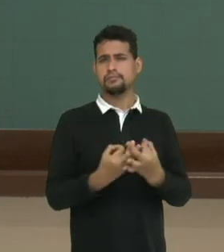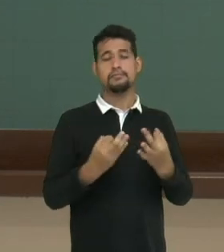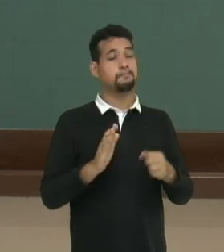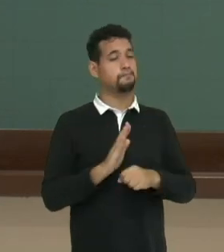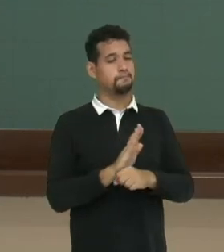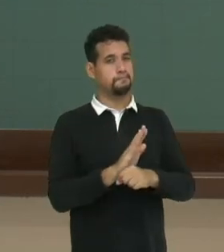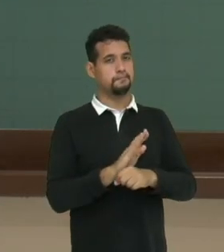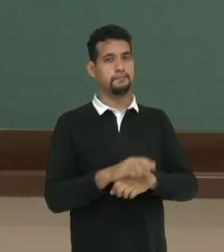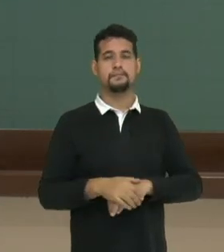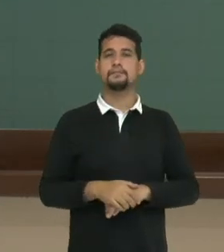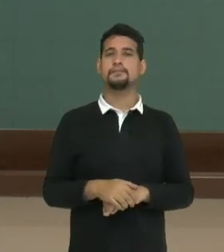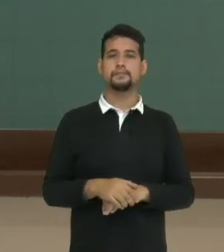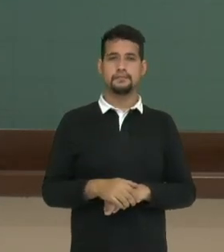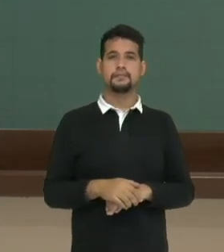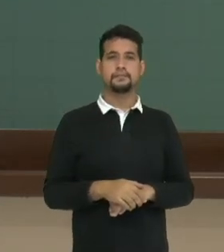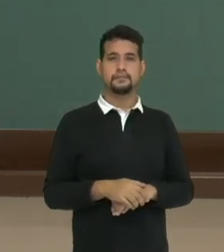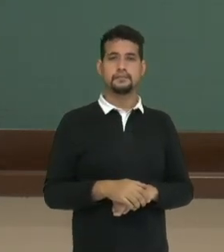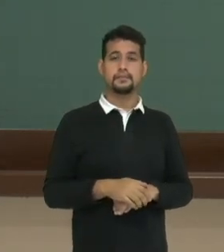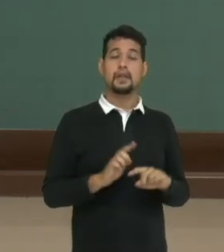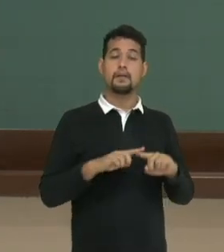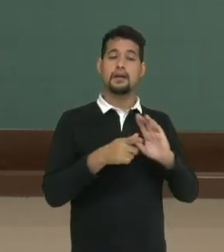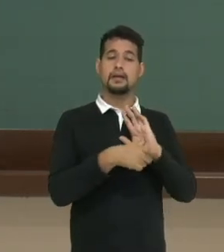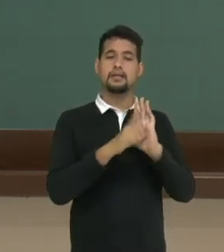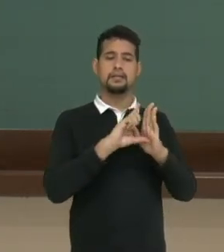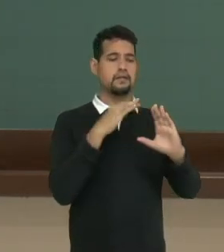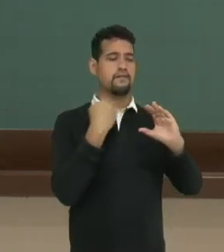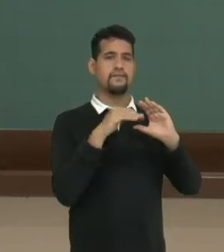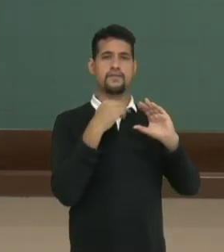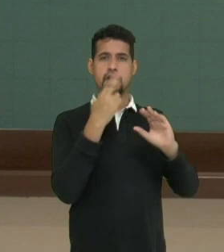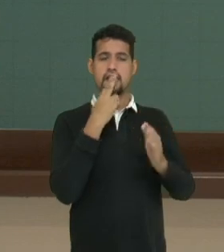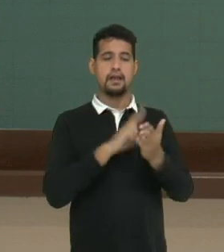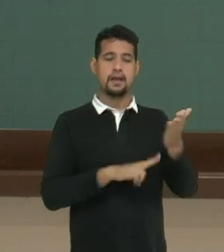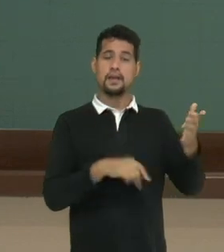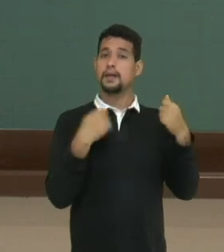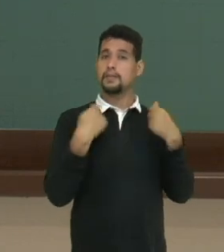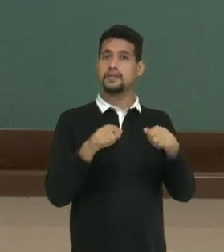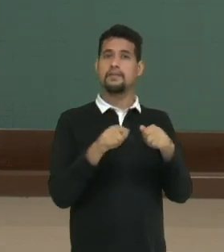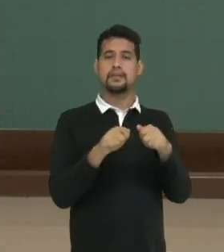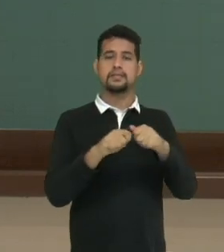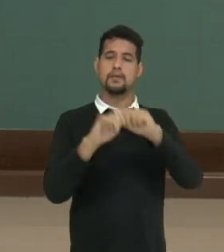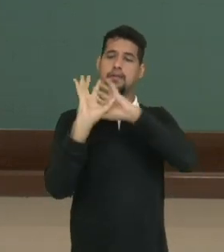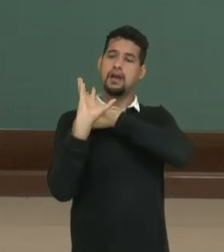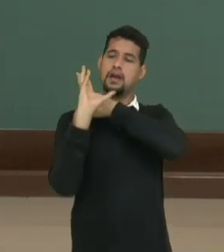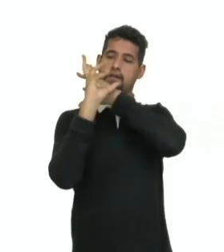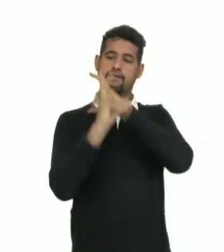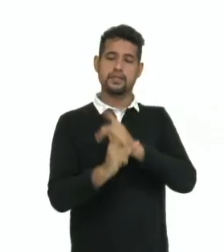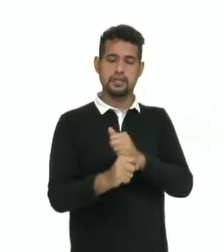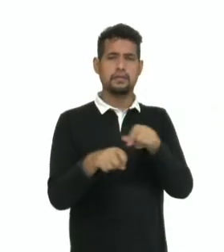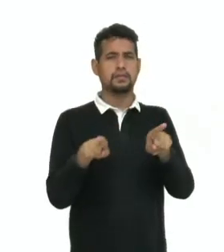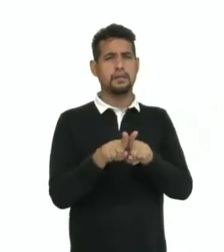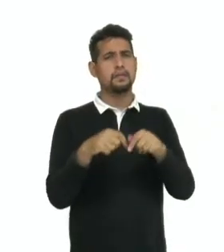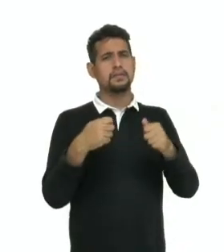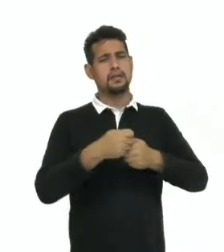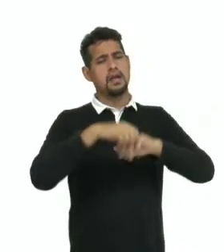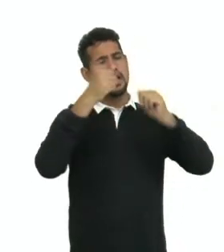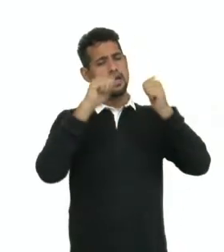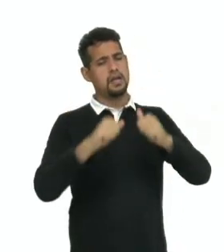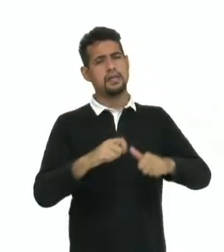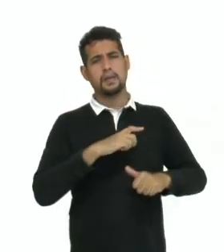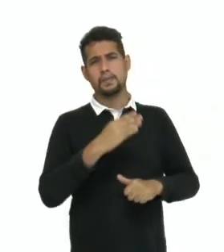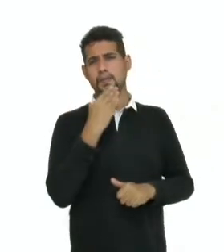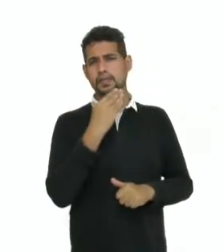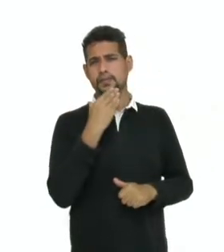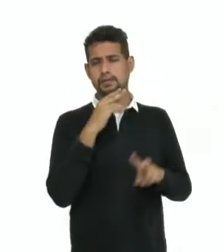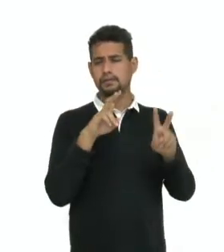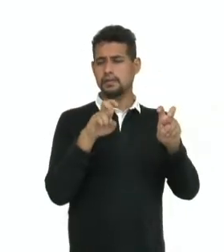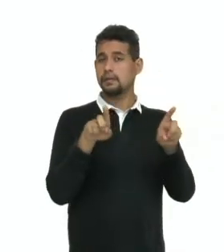atendida, ok? Então, antes de enviar a carta, vocês precisam fazer uma revisão, né? Então, verifiquem se há indicação do